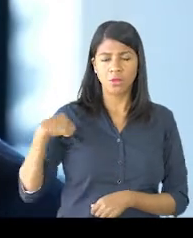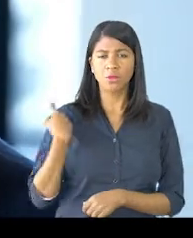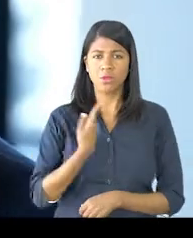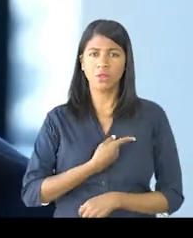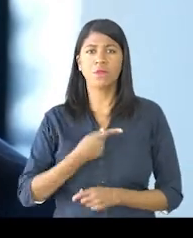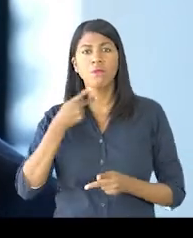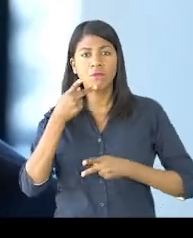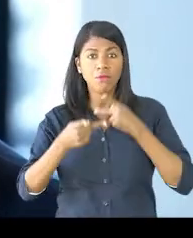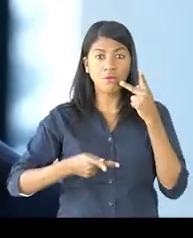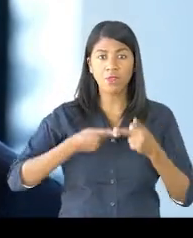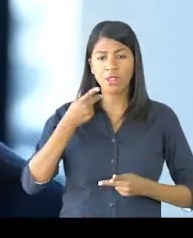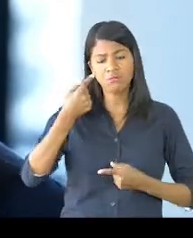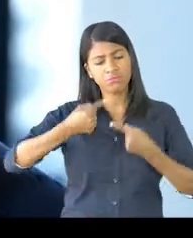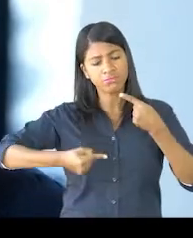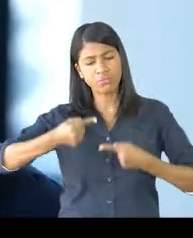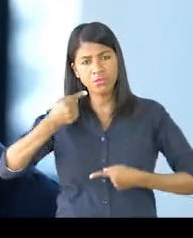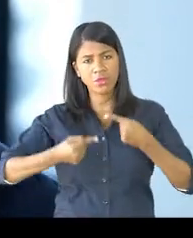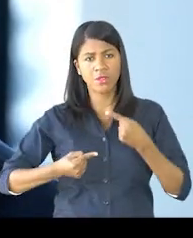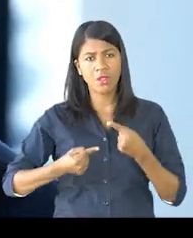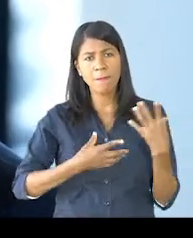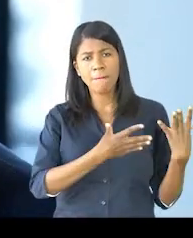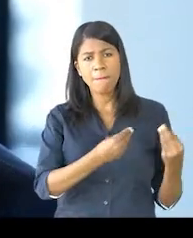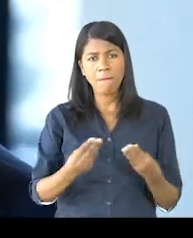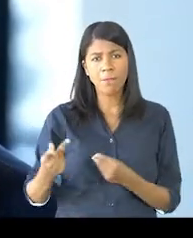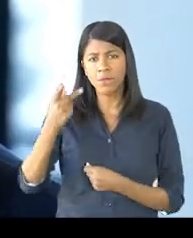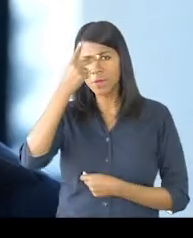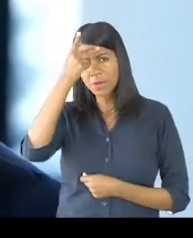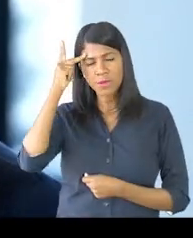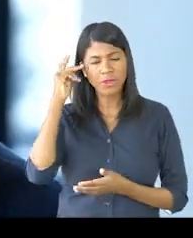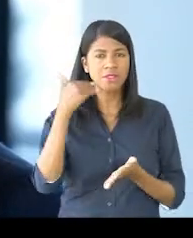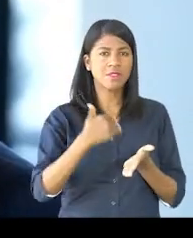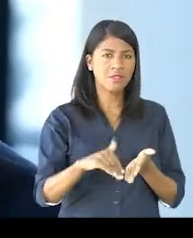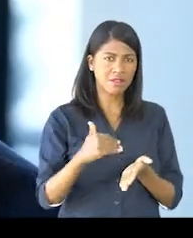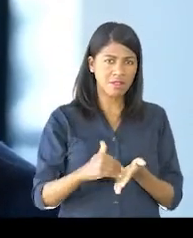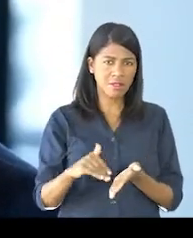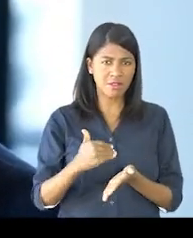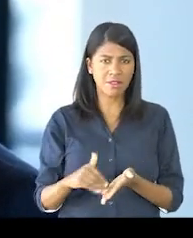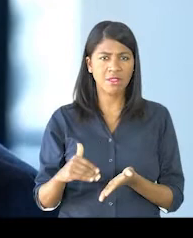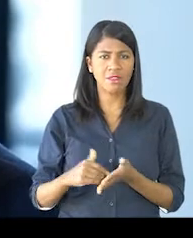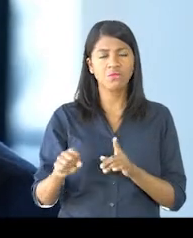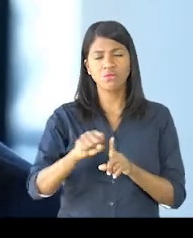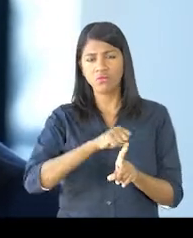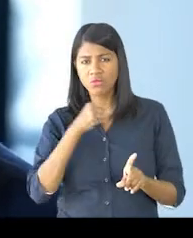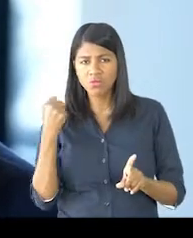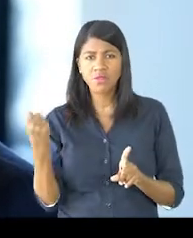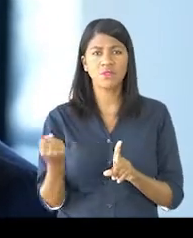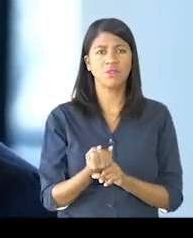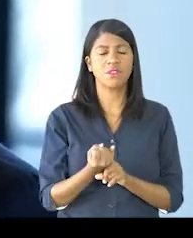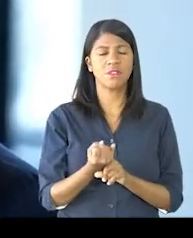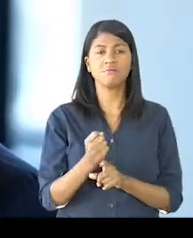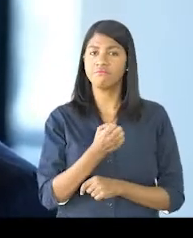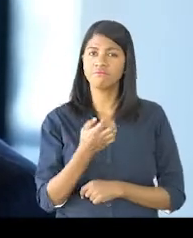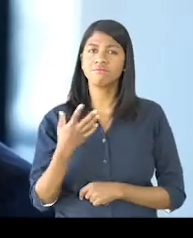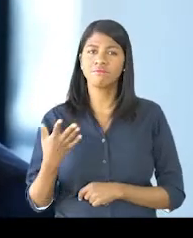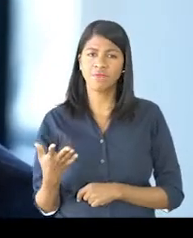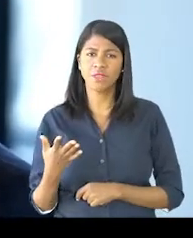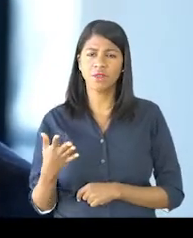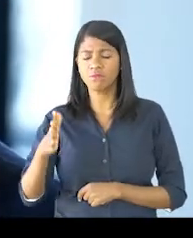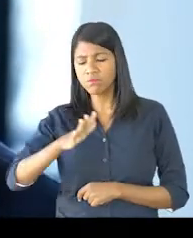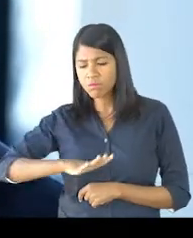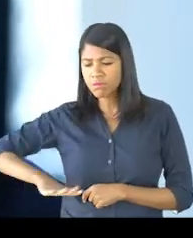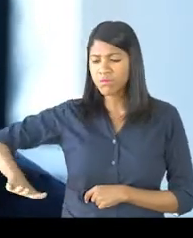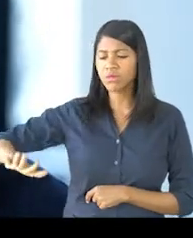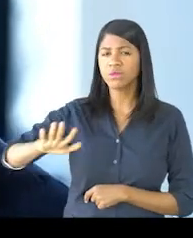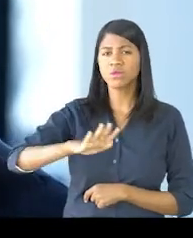nós vamos debater gestão pública com muitos atores, com muitos secretários, com a sociedade civil, ou seja,